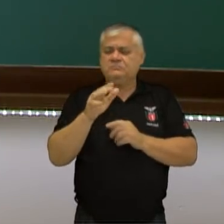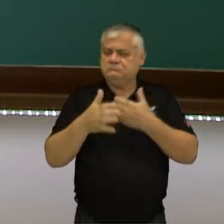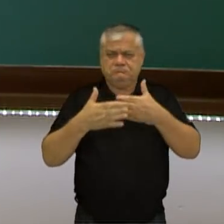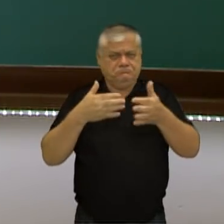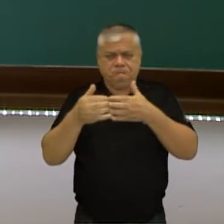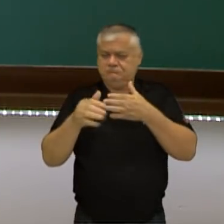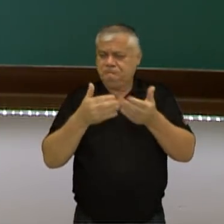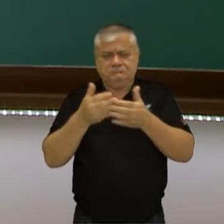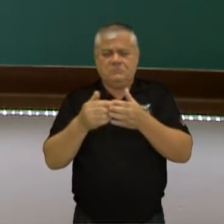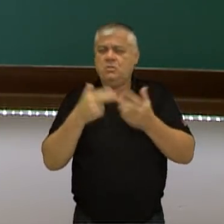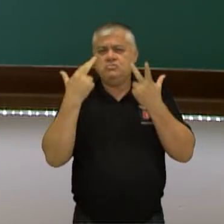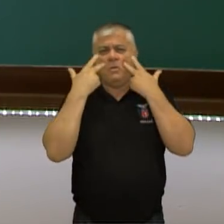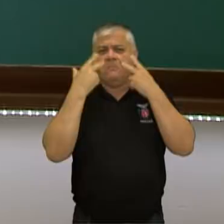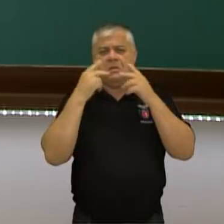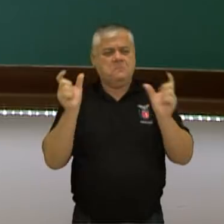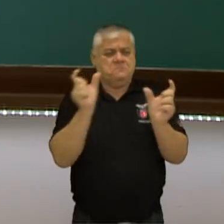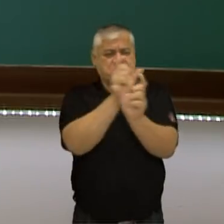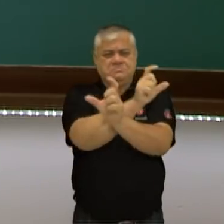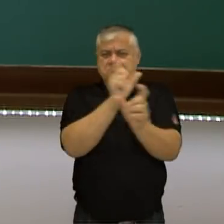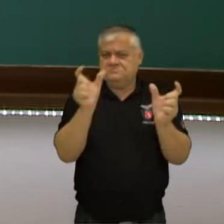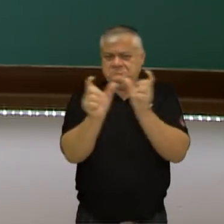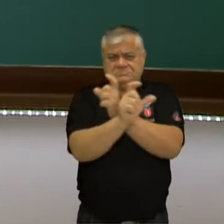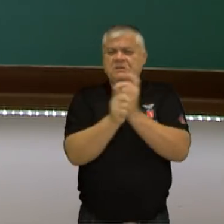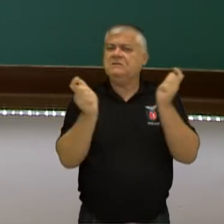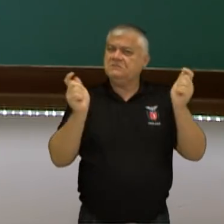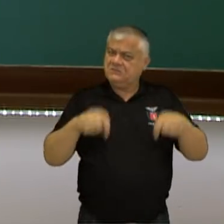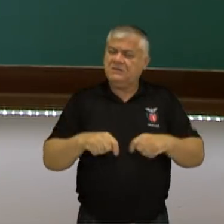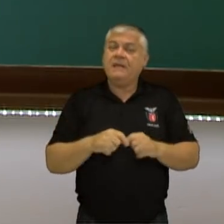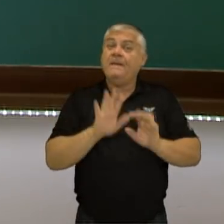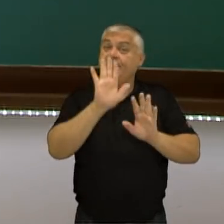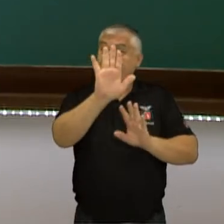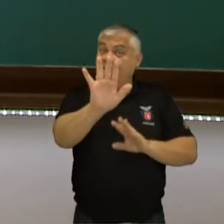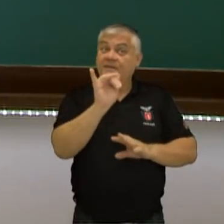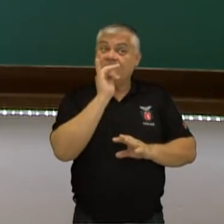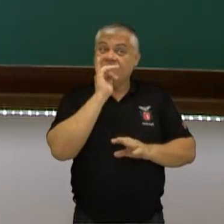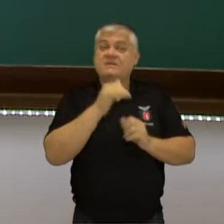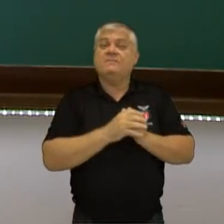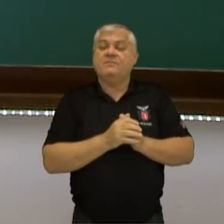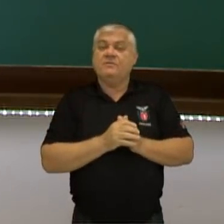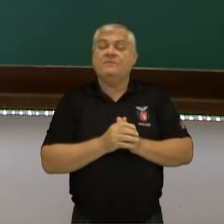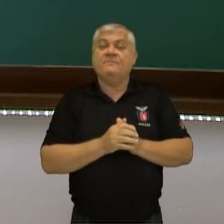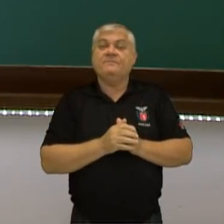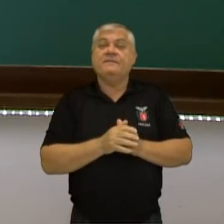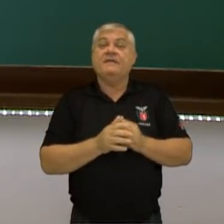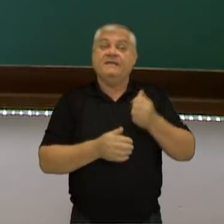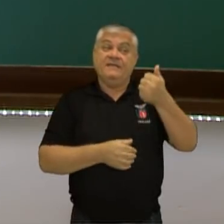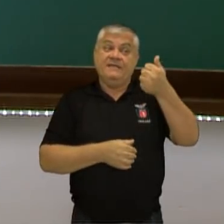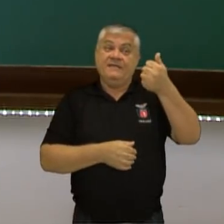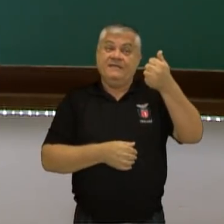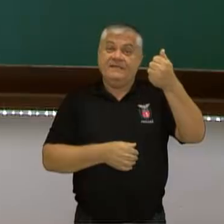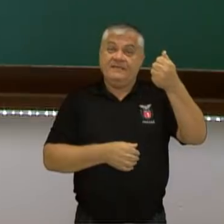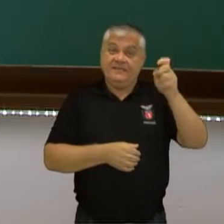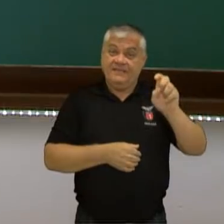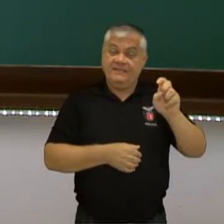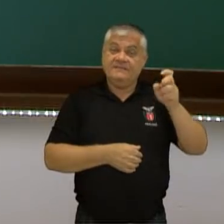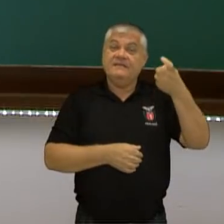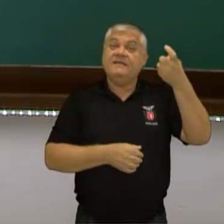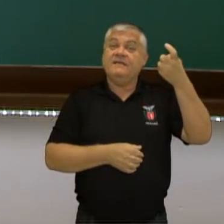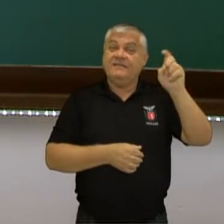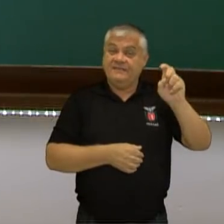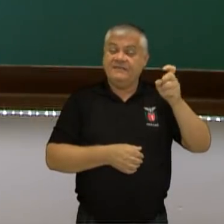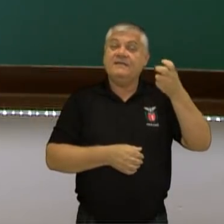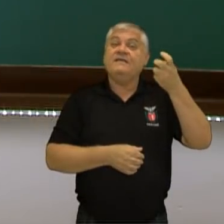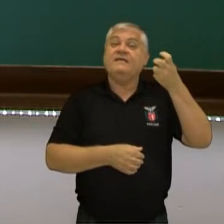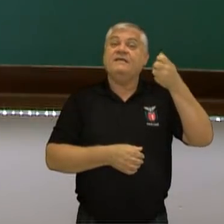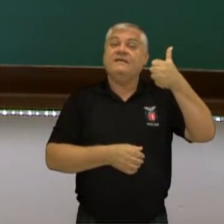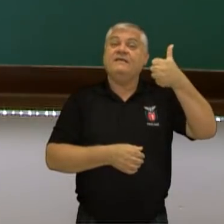produto. Tá? Mas para a gente fazer bem certinho, o que a gente deveria fazer? Digitar o 15 primeiro, digitar o sinal de vezes,